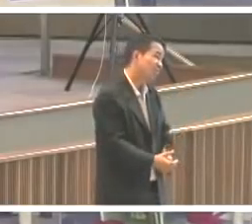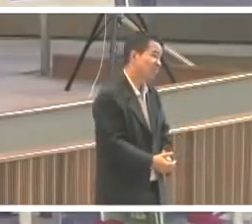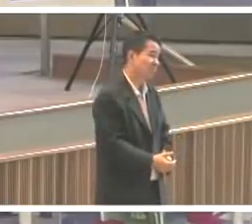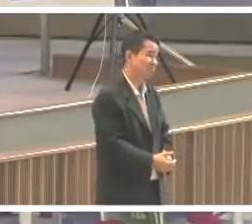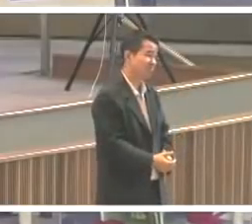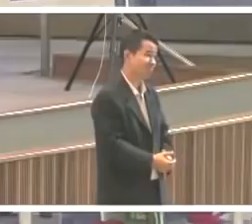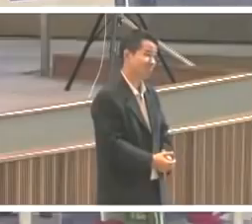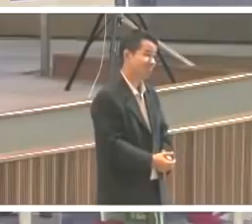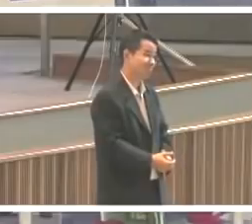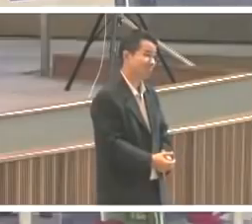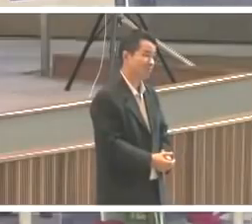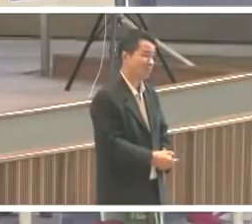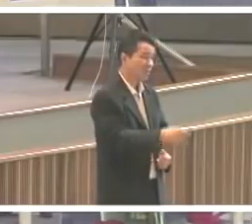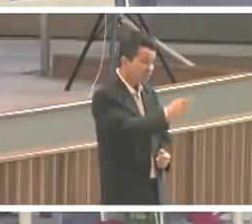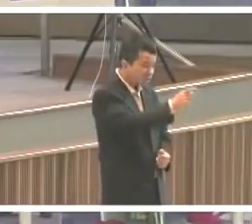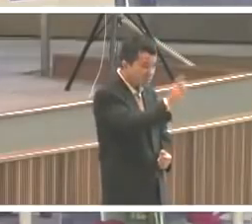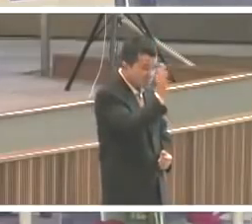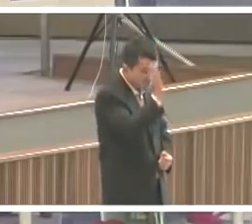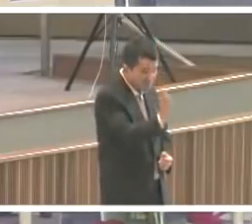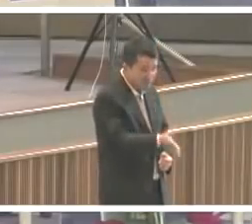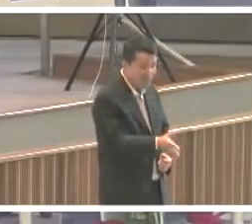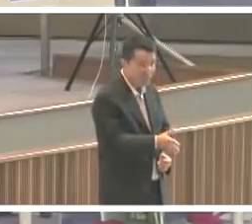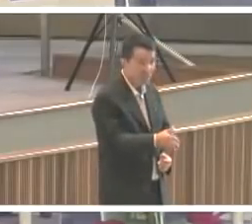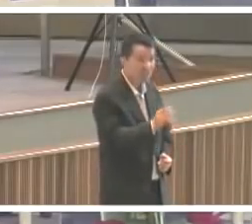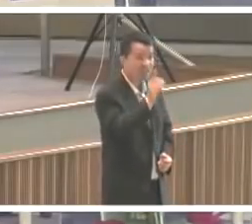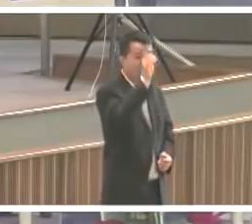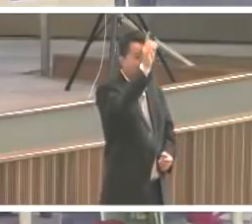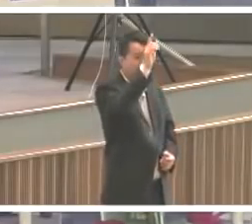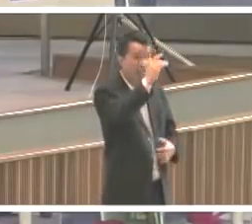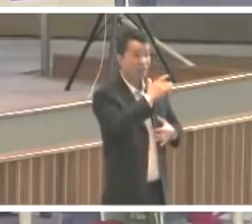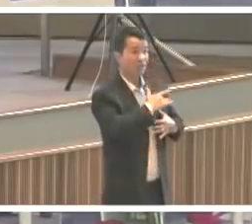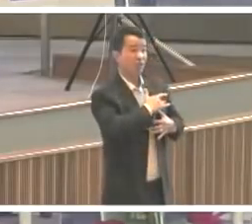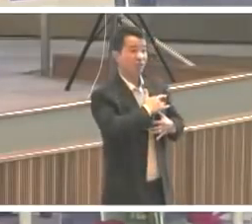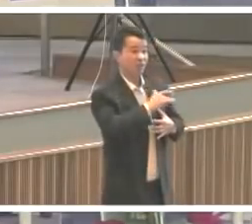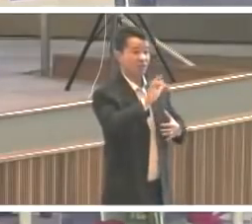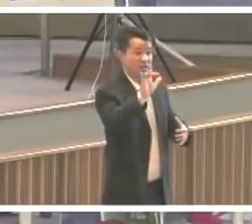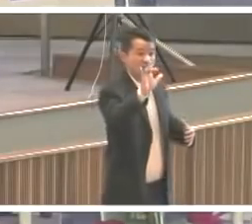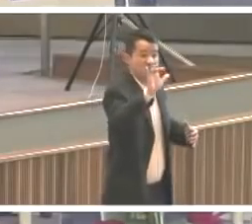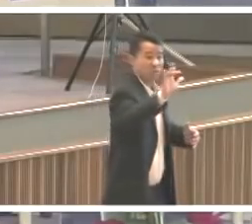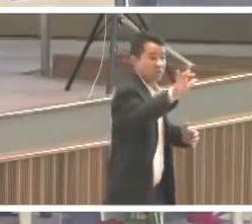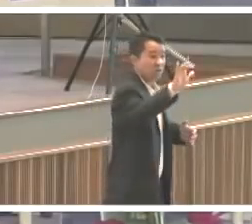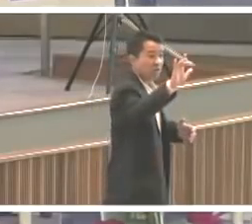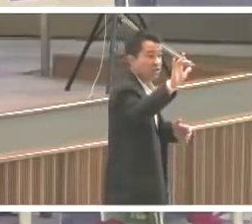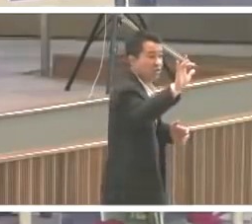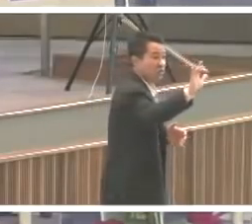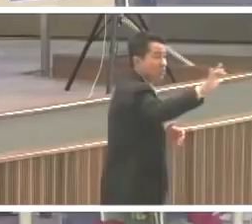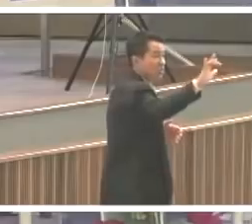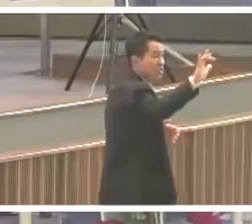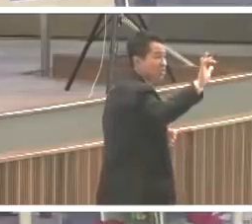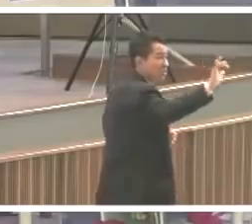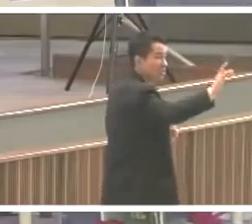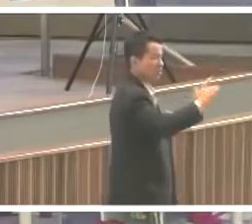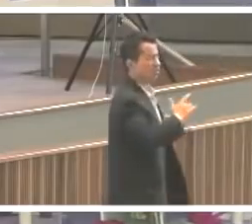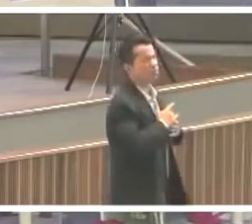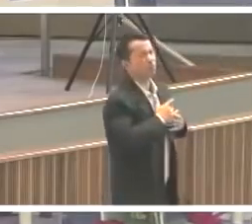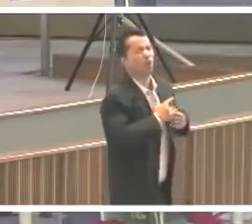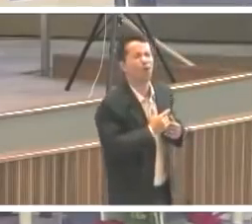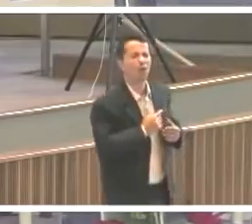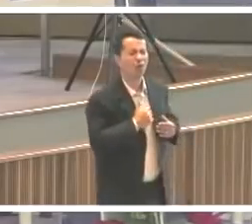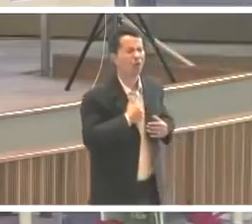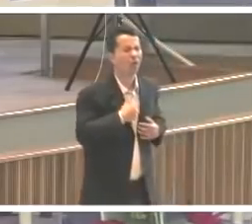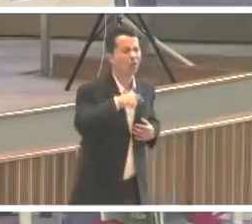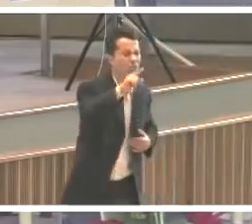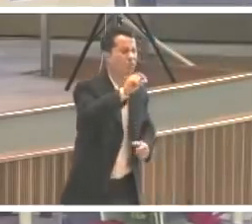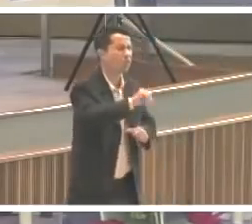Quantas vezes Deus já visitou o seu coração de maneiras diferentes, usando pessoas diferentes, circunstâncias